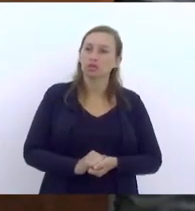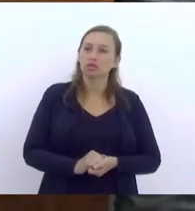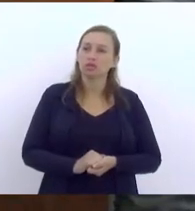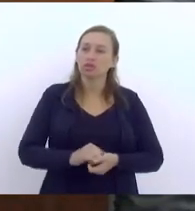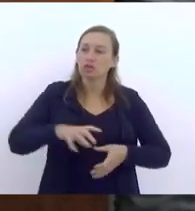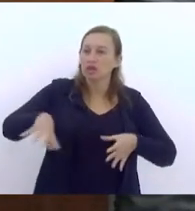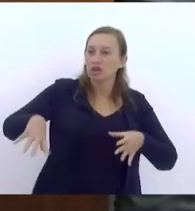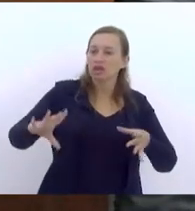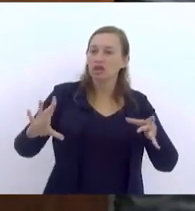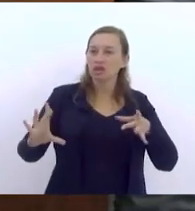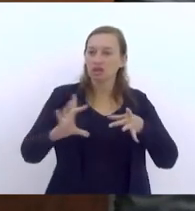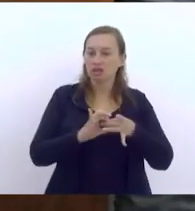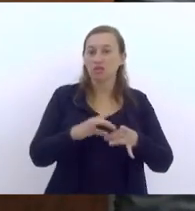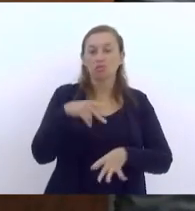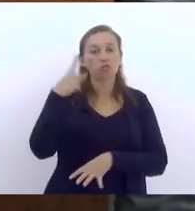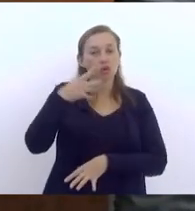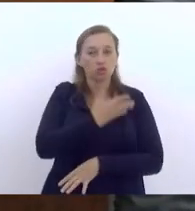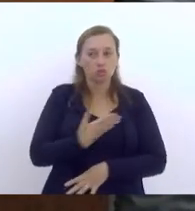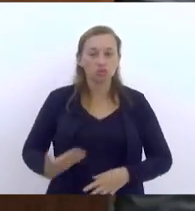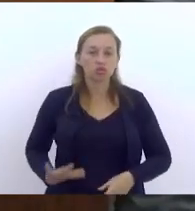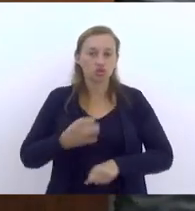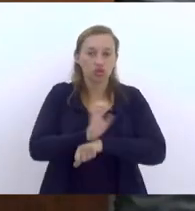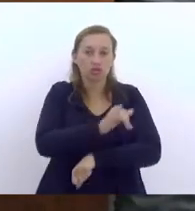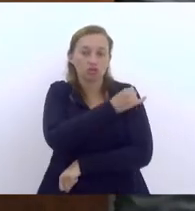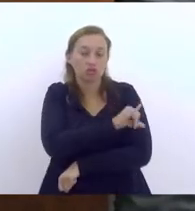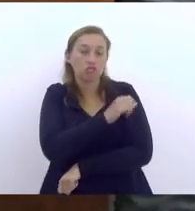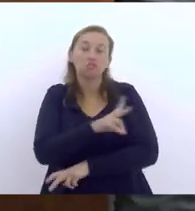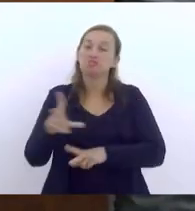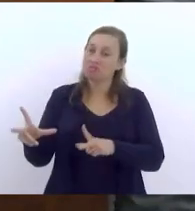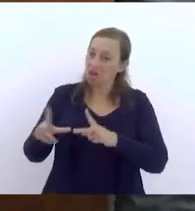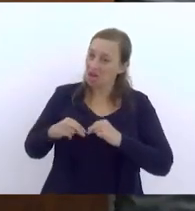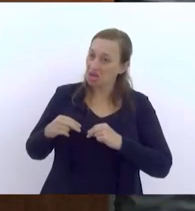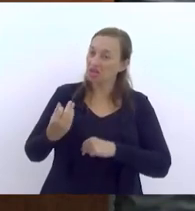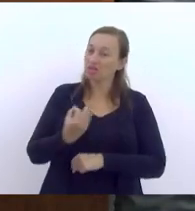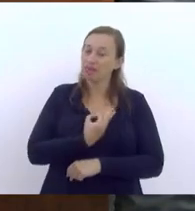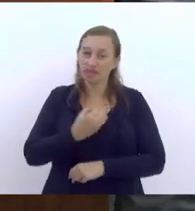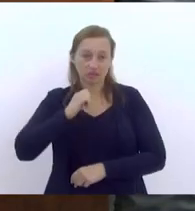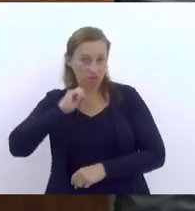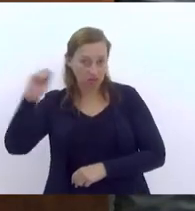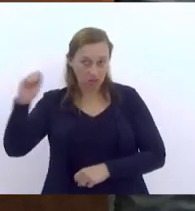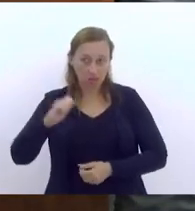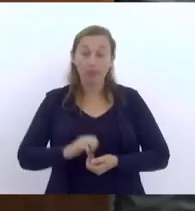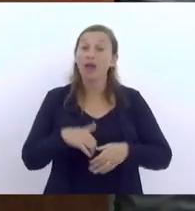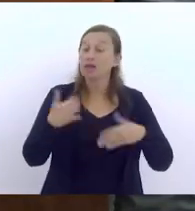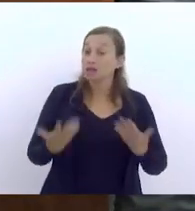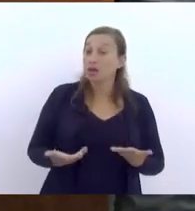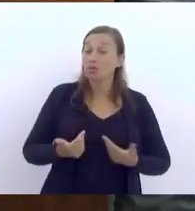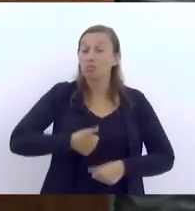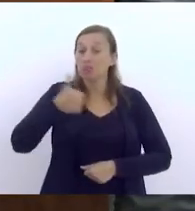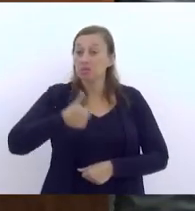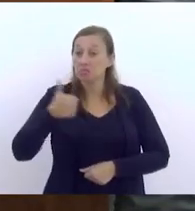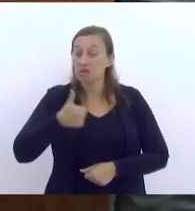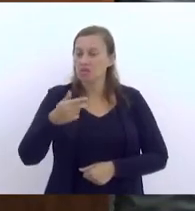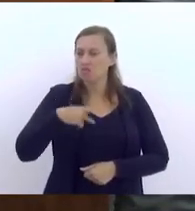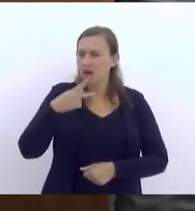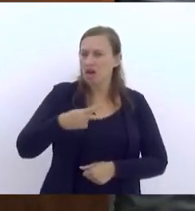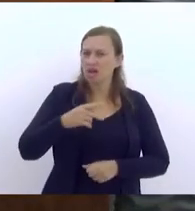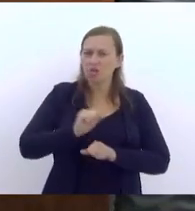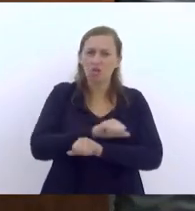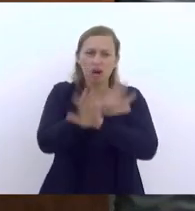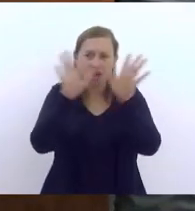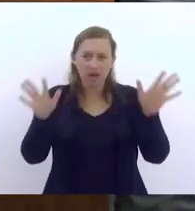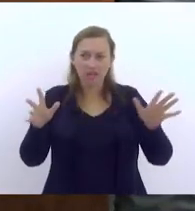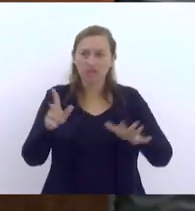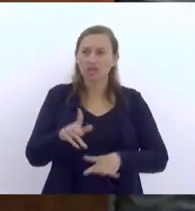políticas públicas no Estado do Rio de Janeiro, e merecem a medalha Tiradentes. Então, primeira coisa é colocar com muita transparência a